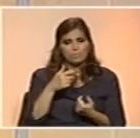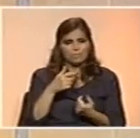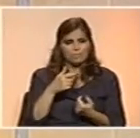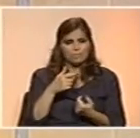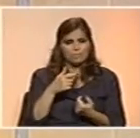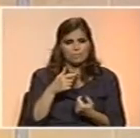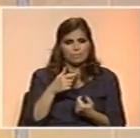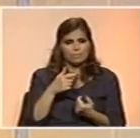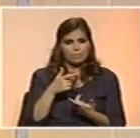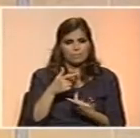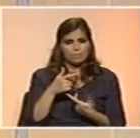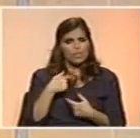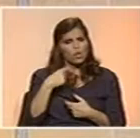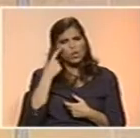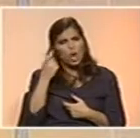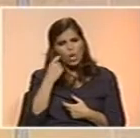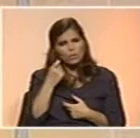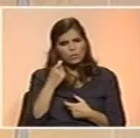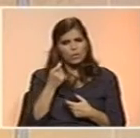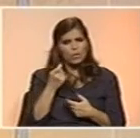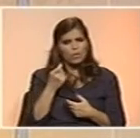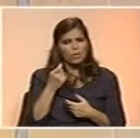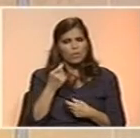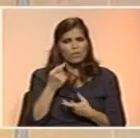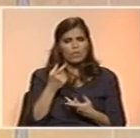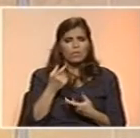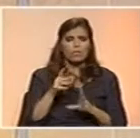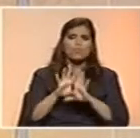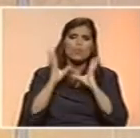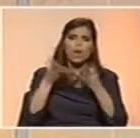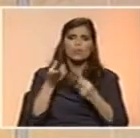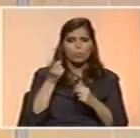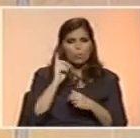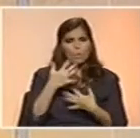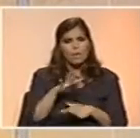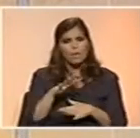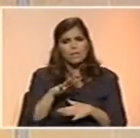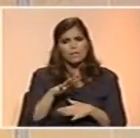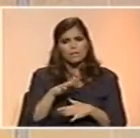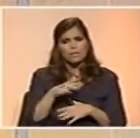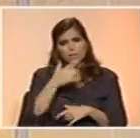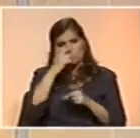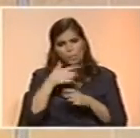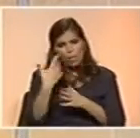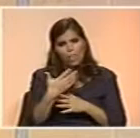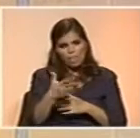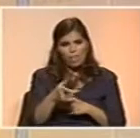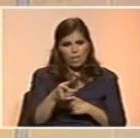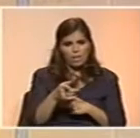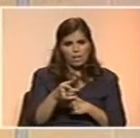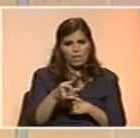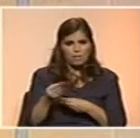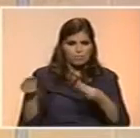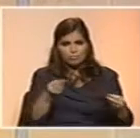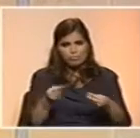um certo desconforto que eu noto nas pessoas que servem, sem querer generalizar, mas que servem nesses sítios, a mim choca-me e não tenho,